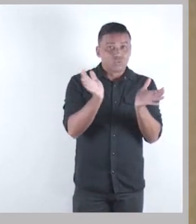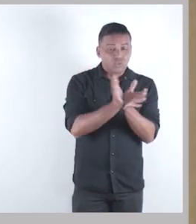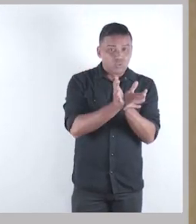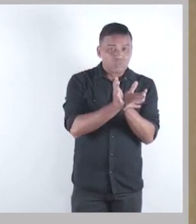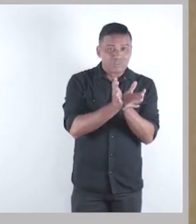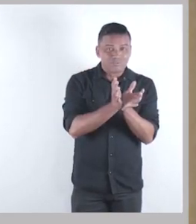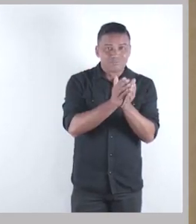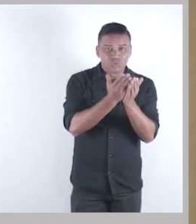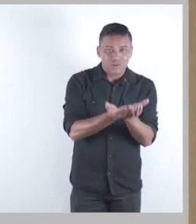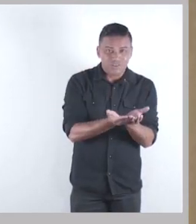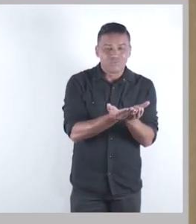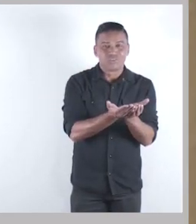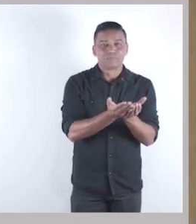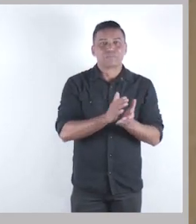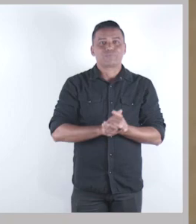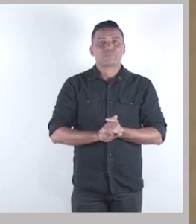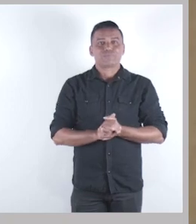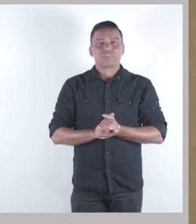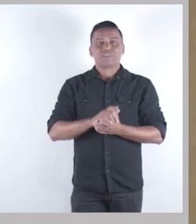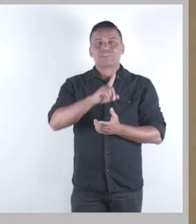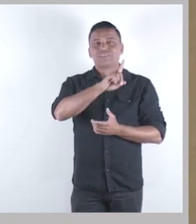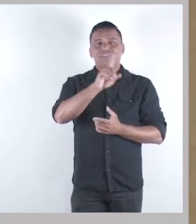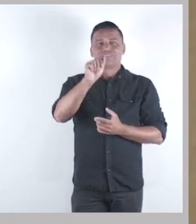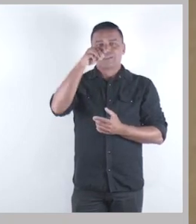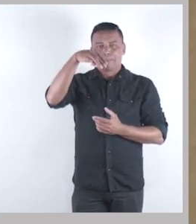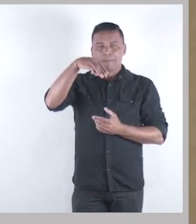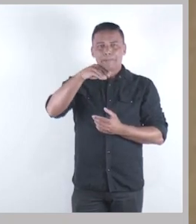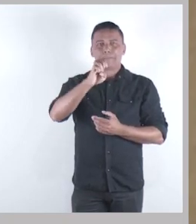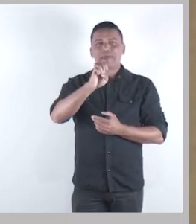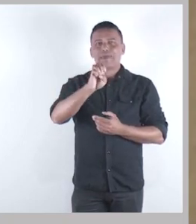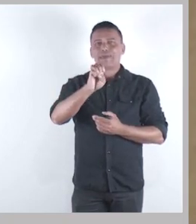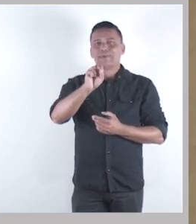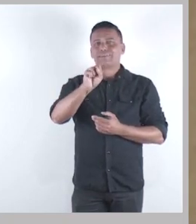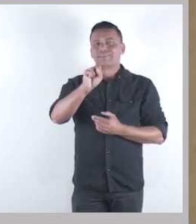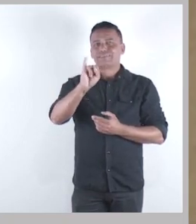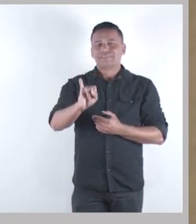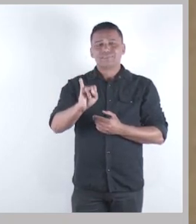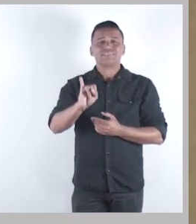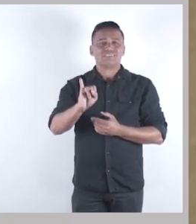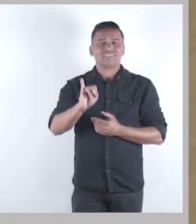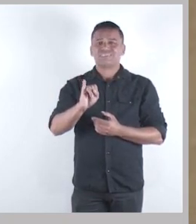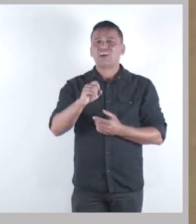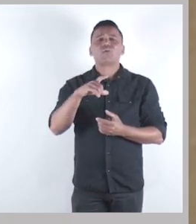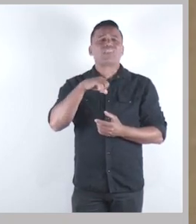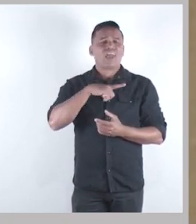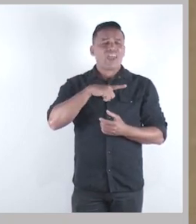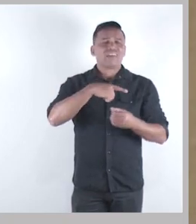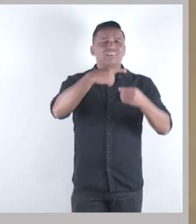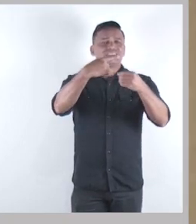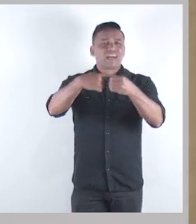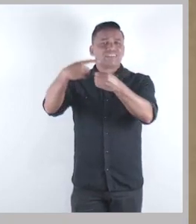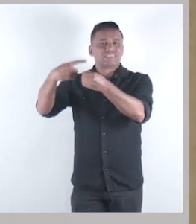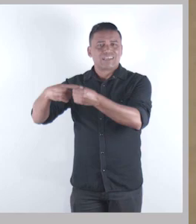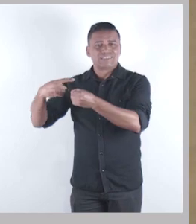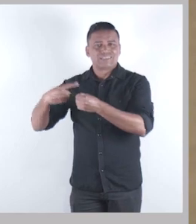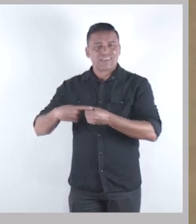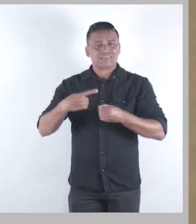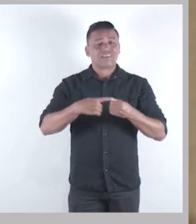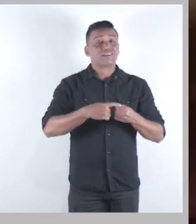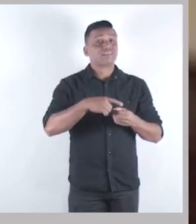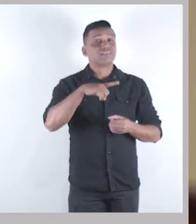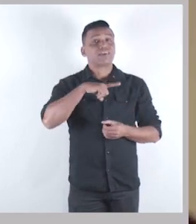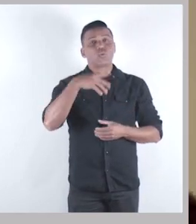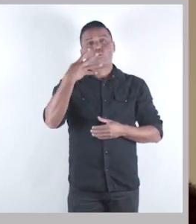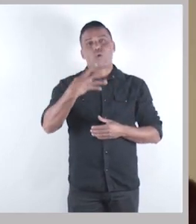Inhambane. Zambésia tem em Climane, tem na Macurra, tem na Marói, acho que já tem também em Guru, são 4 clubes.